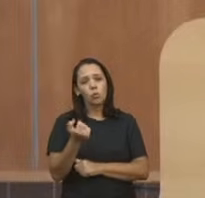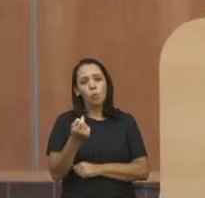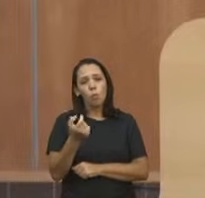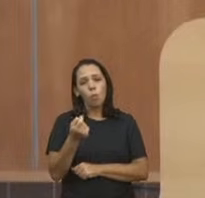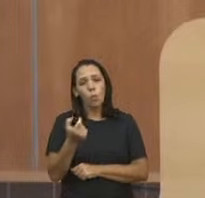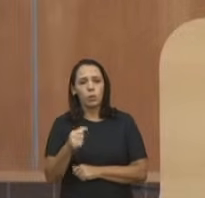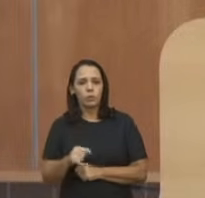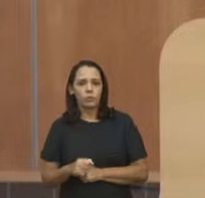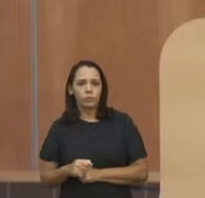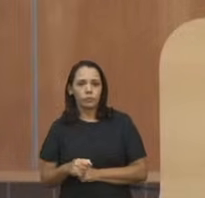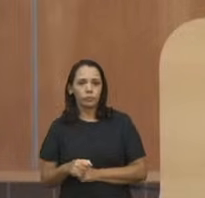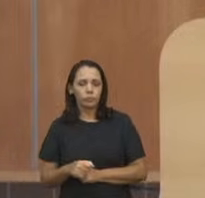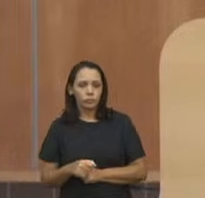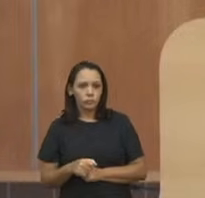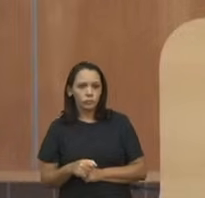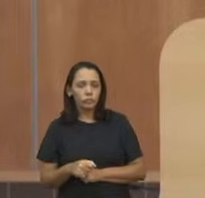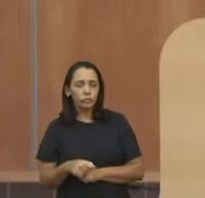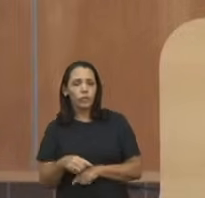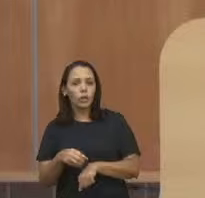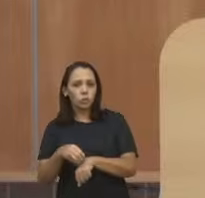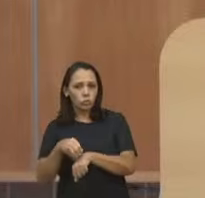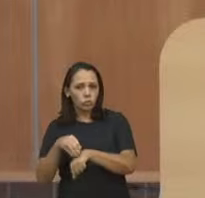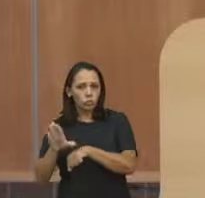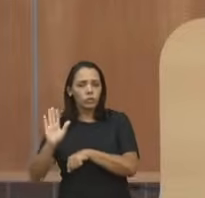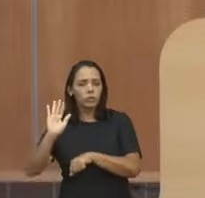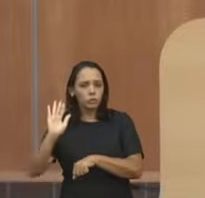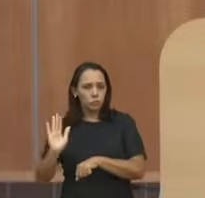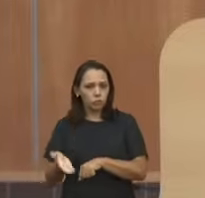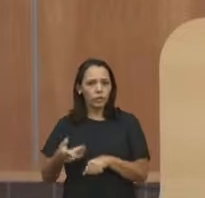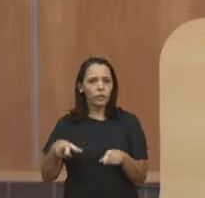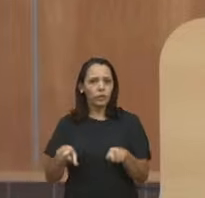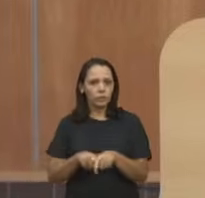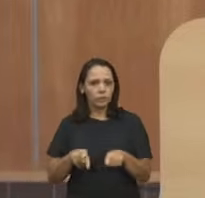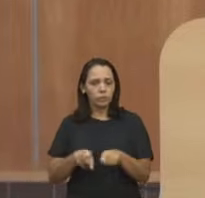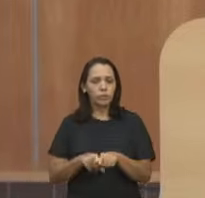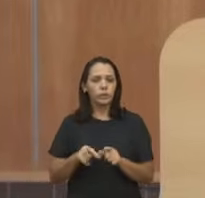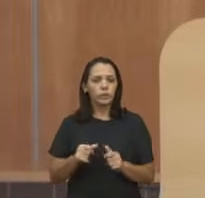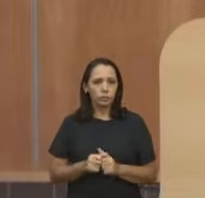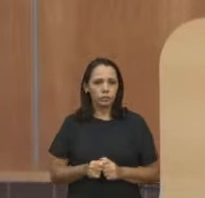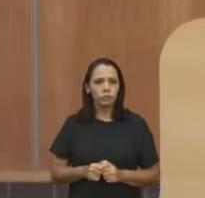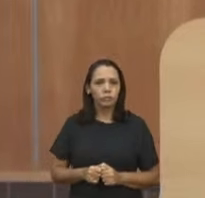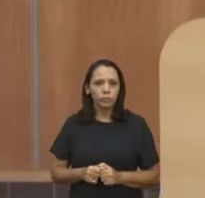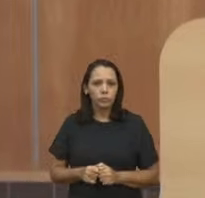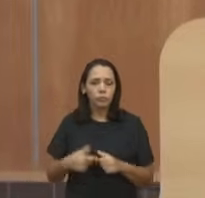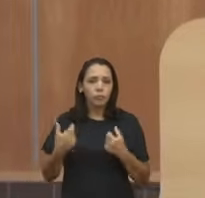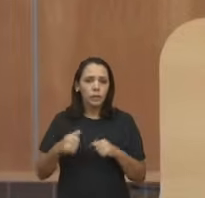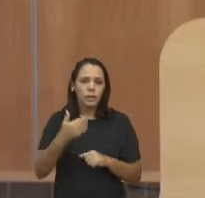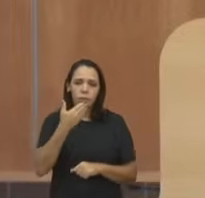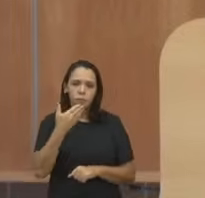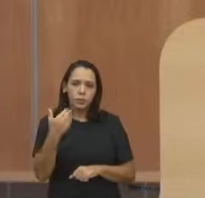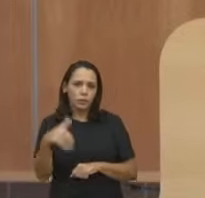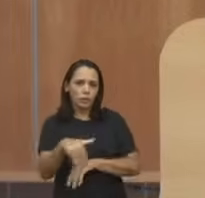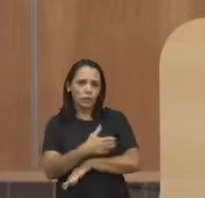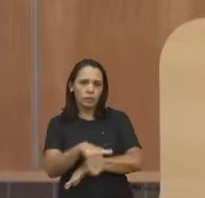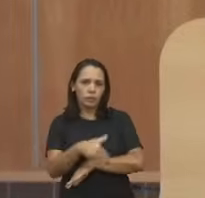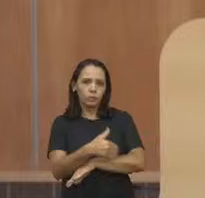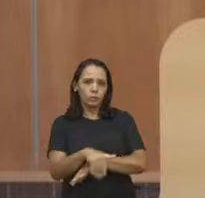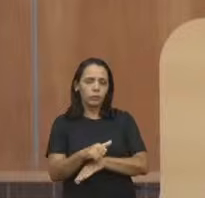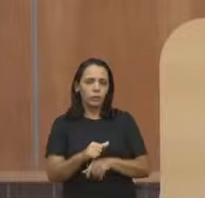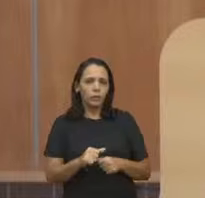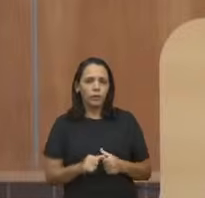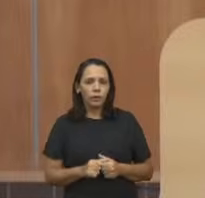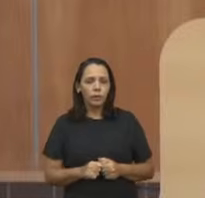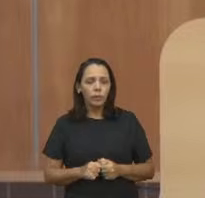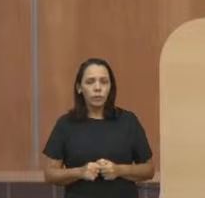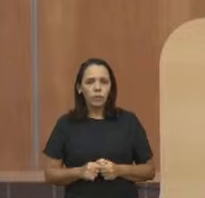os topos de estrada, tem que jogar aquela massa asfáltica que melhora muito para a população. Foi jogado